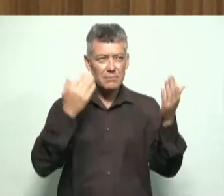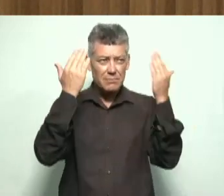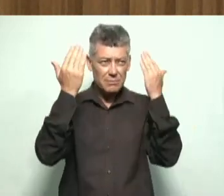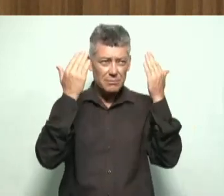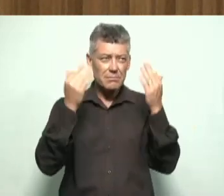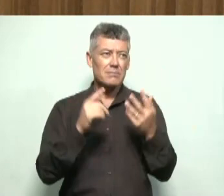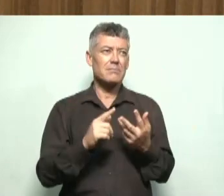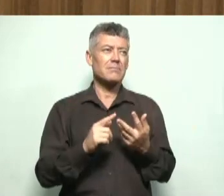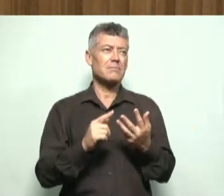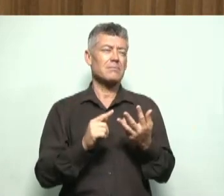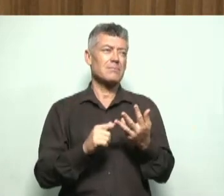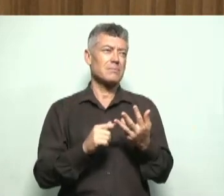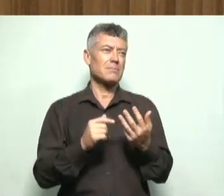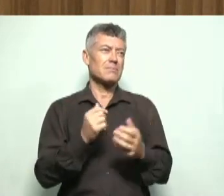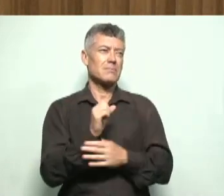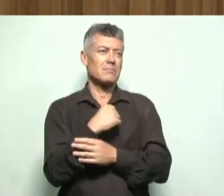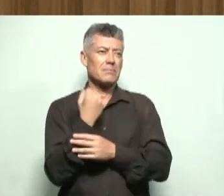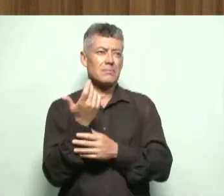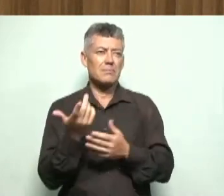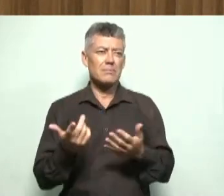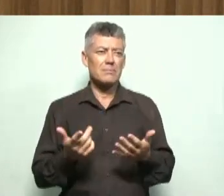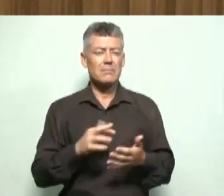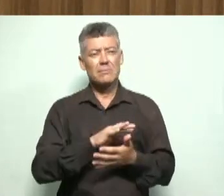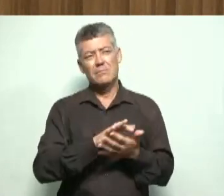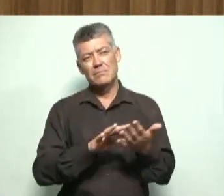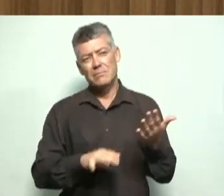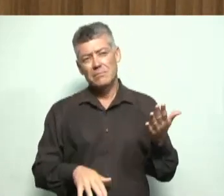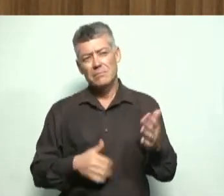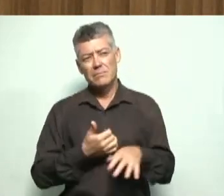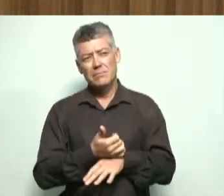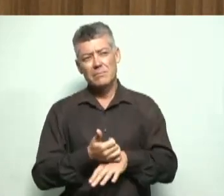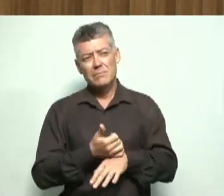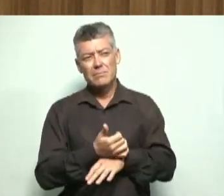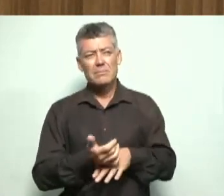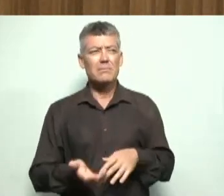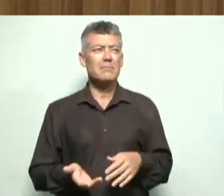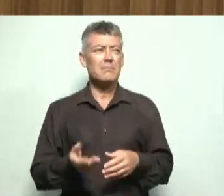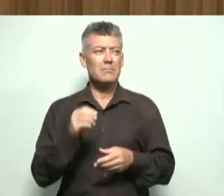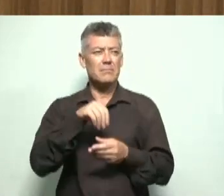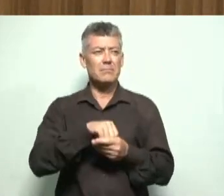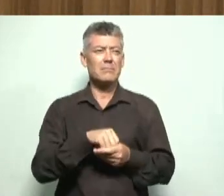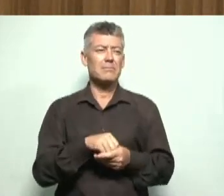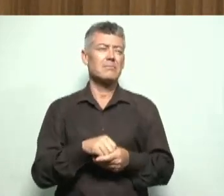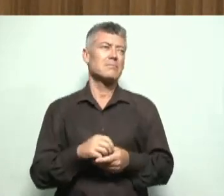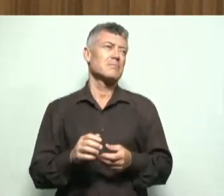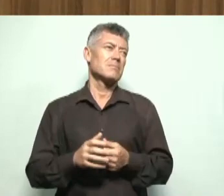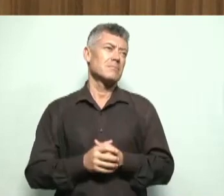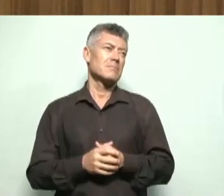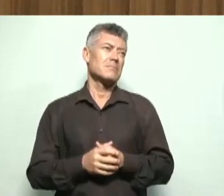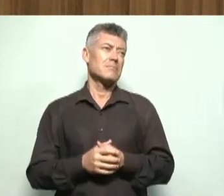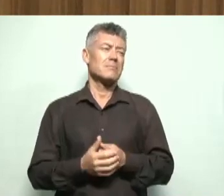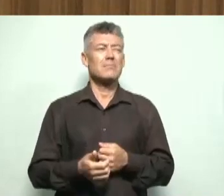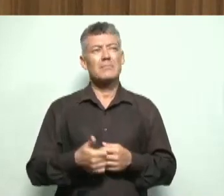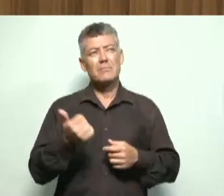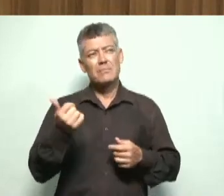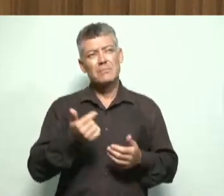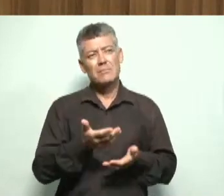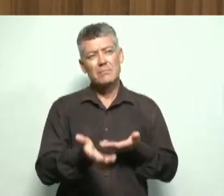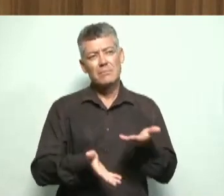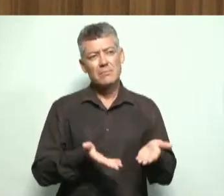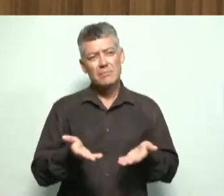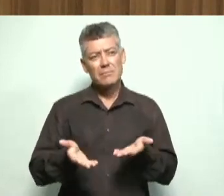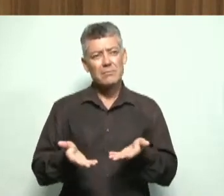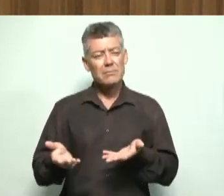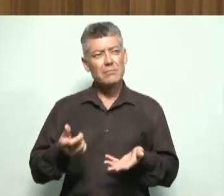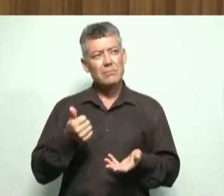psicólogos, fisioterapeutas, com vários outros profissionais, dentro de uma cadeia de valorização e cuidado, isso